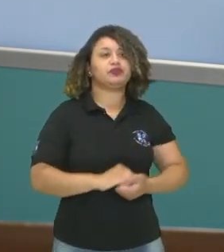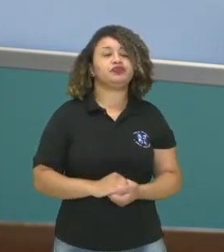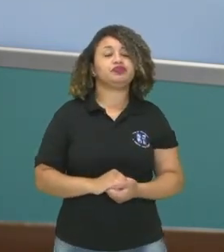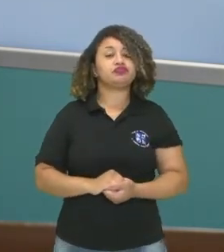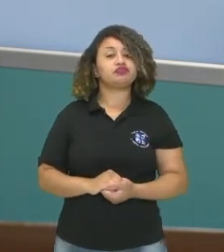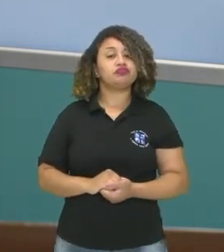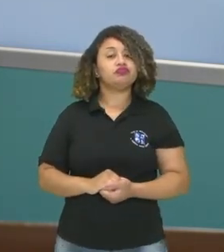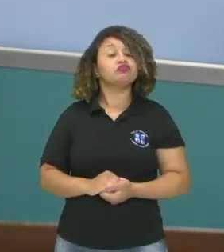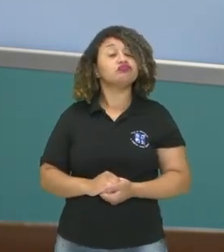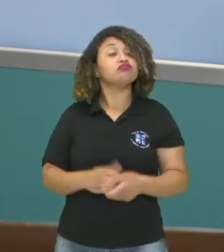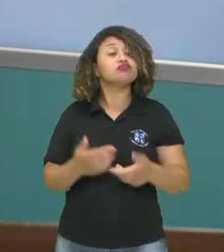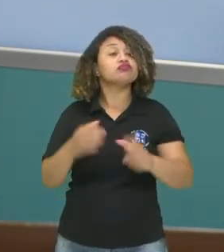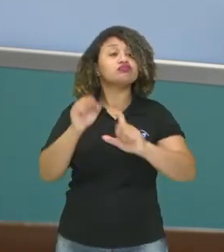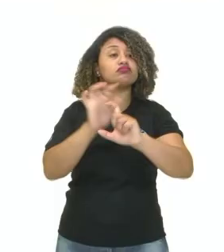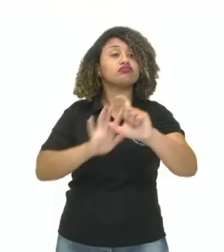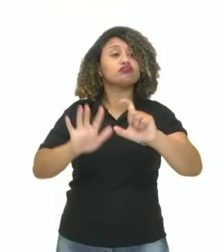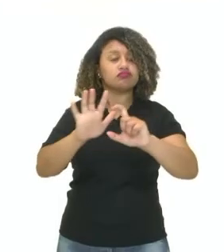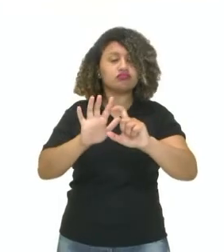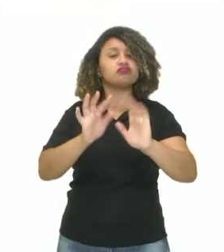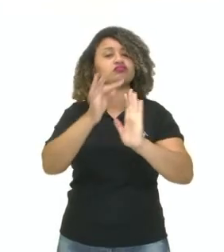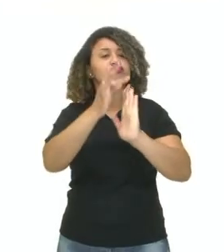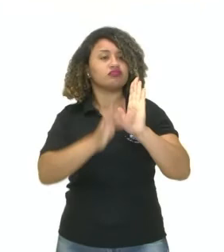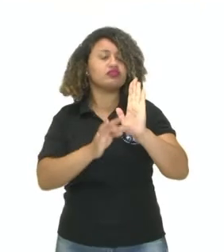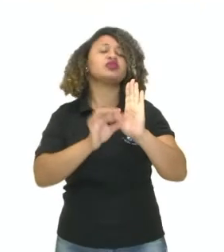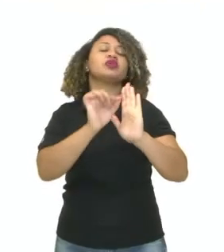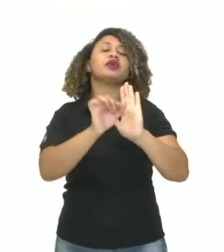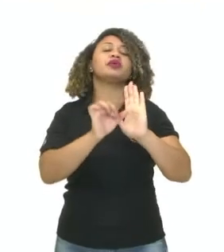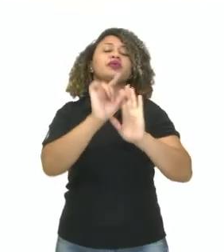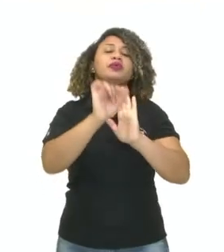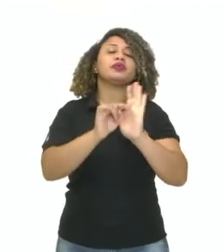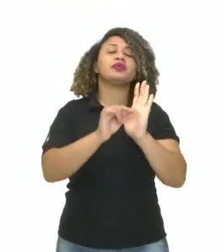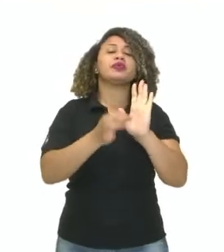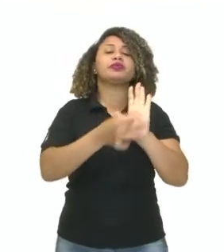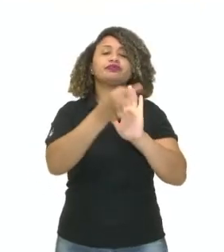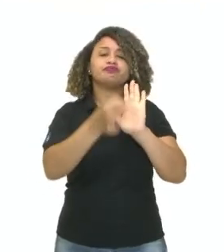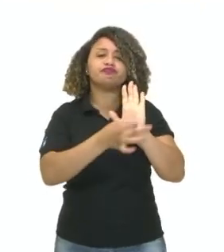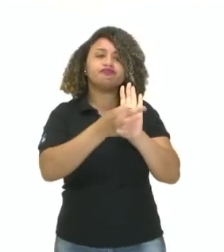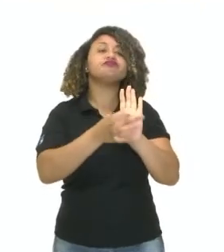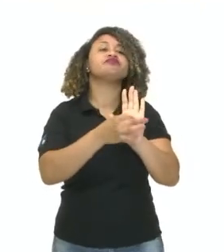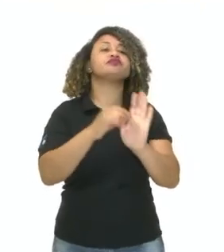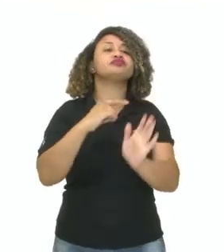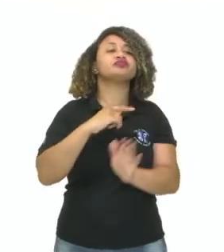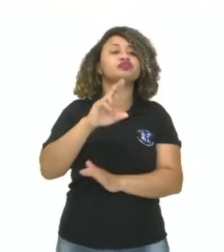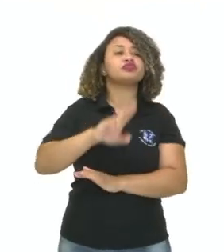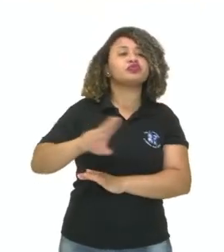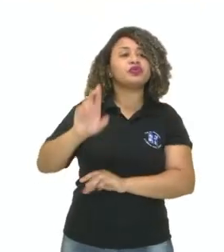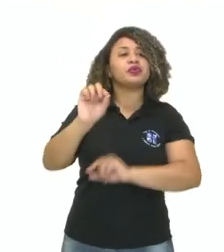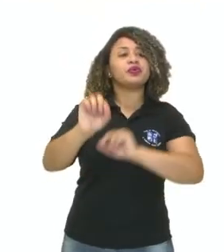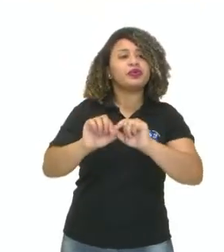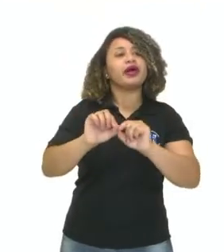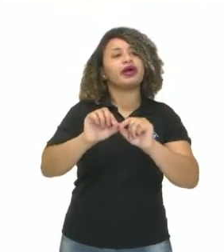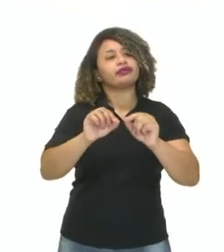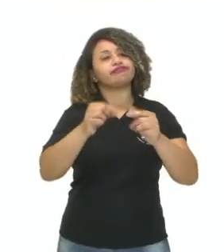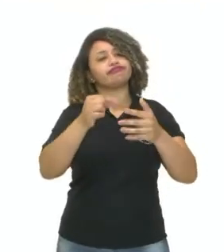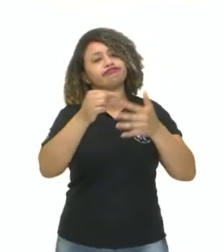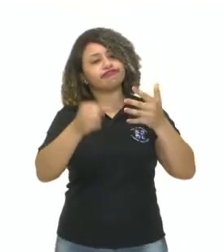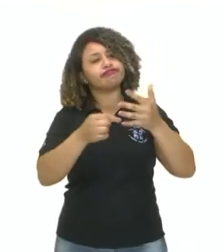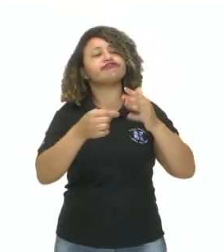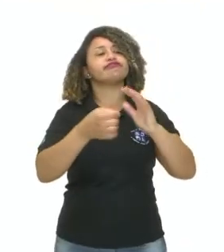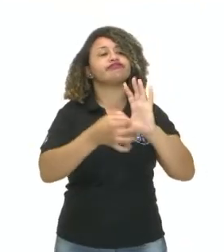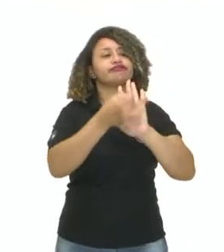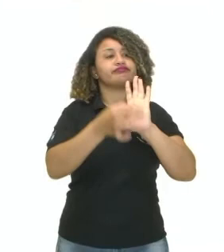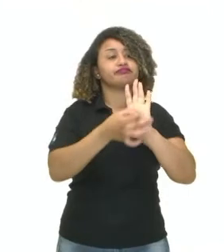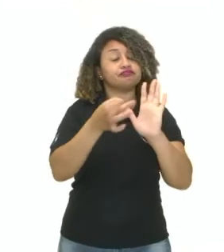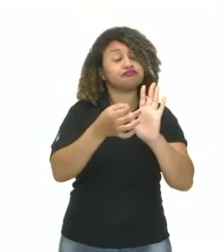A charge, como um texto argumentativo, faz uso de operadores argumentativos para evidenciar